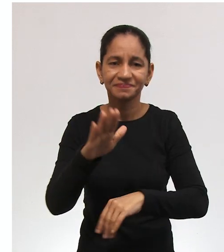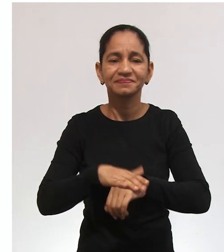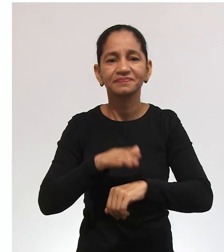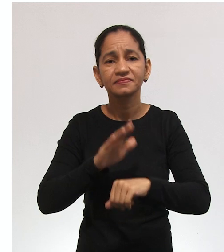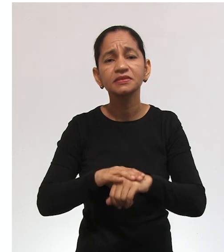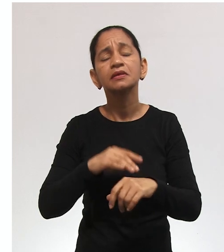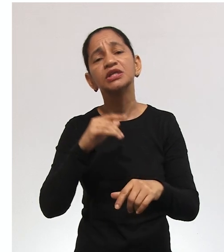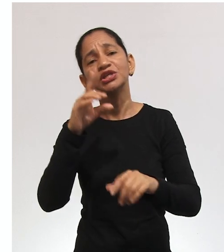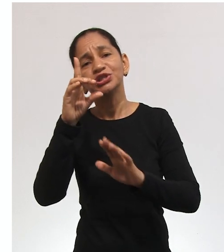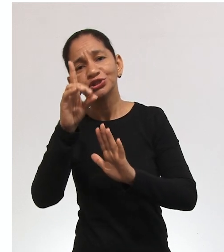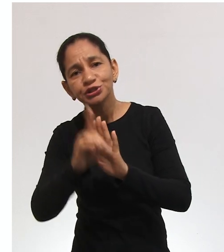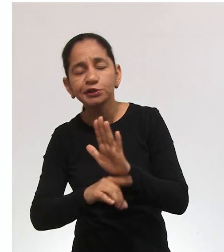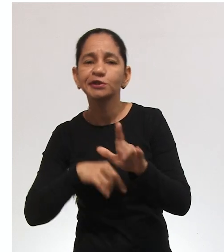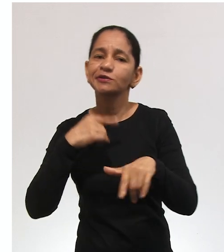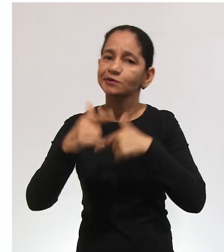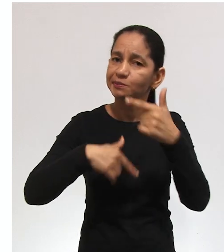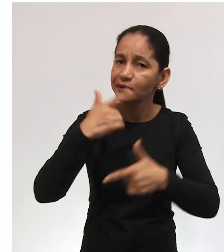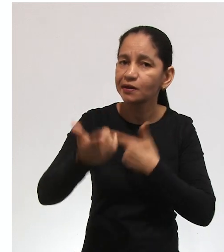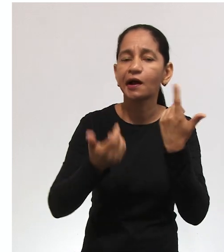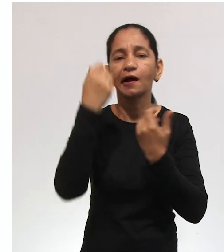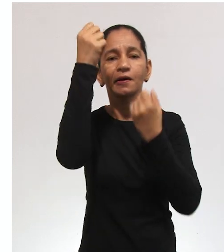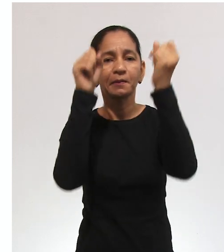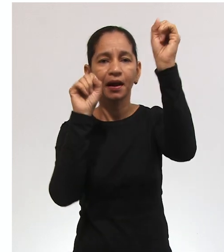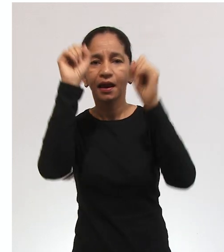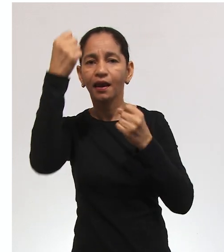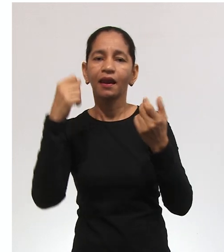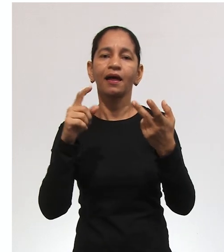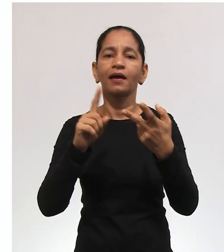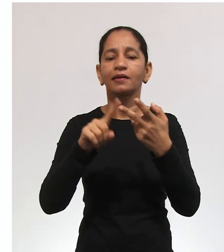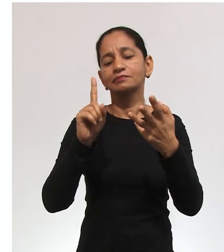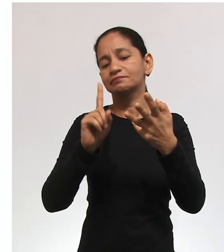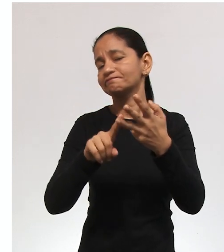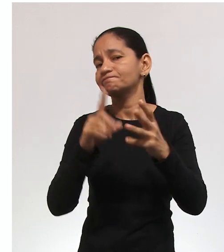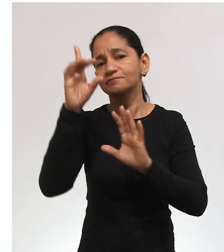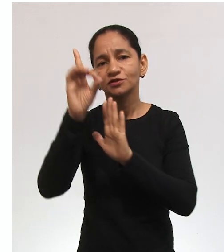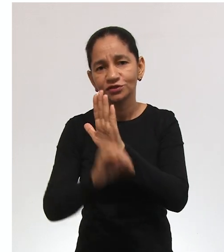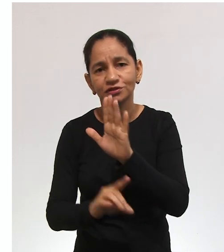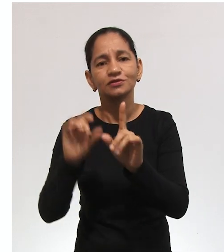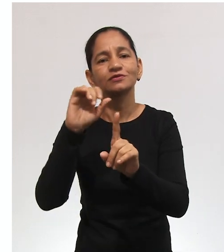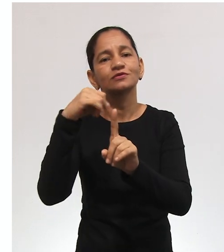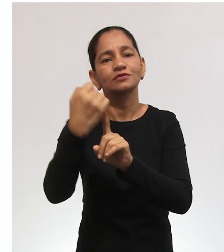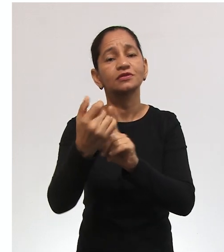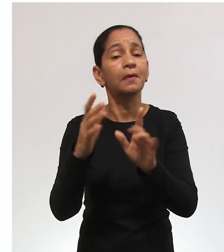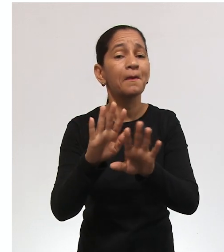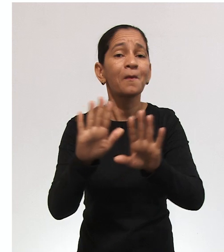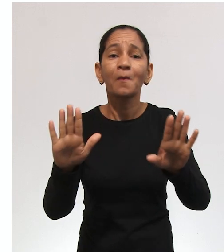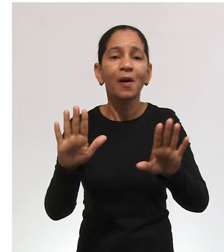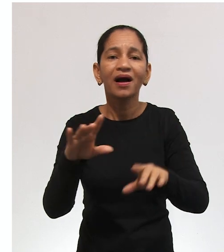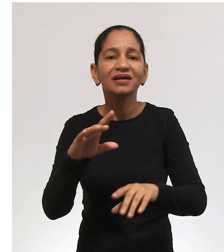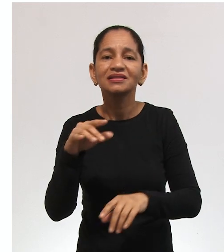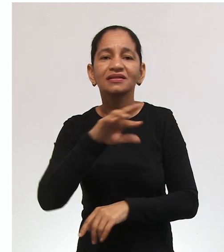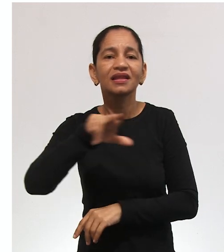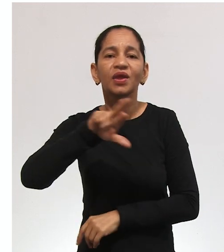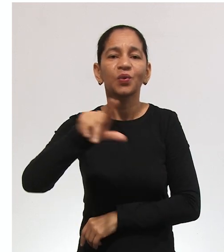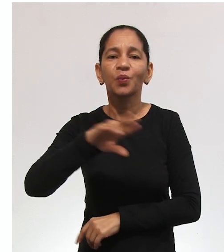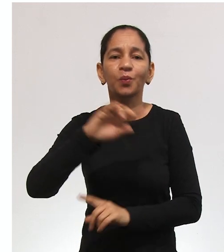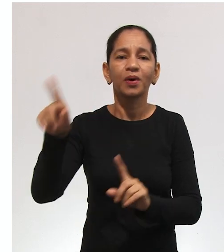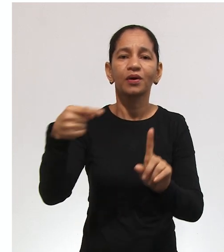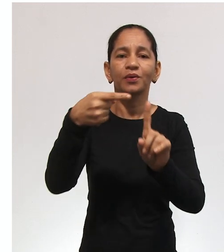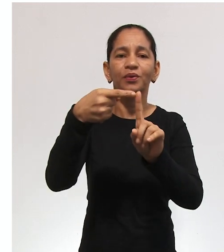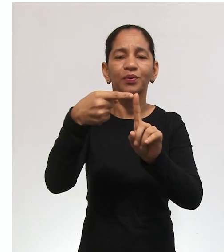de direito operário, direito industrial, direito corporativo, direito social, mas nenhuma dessas